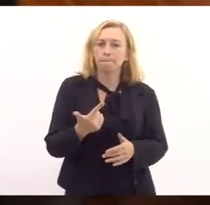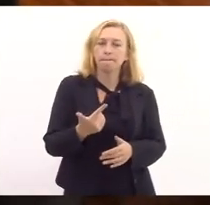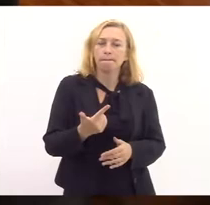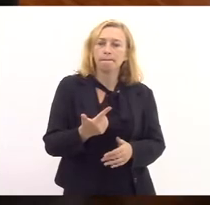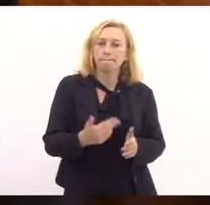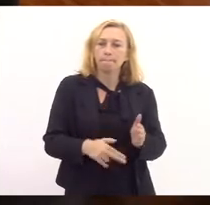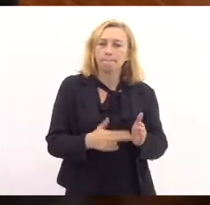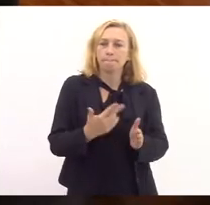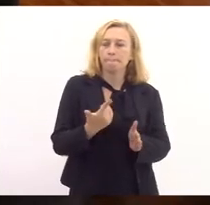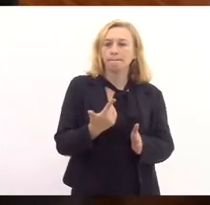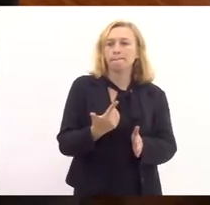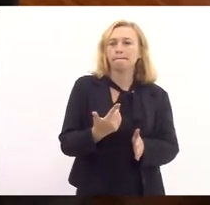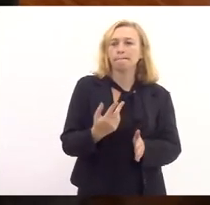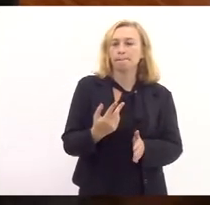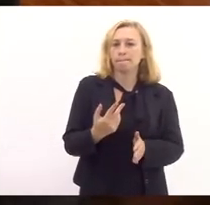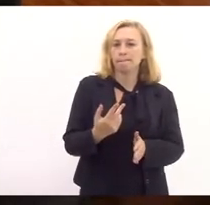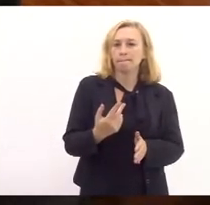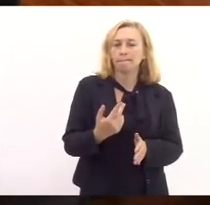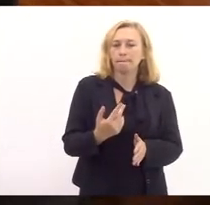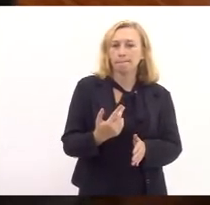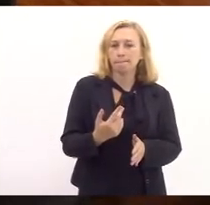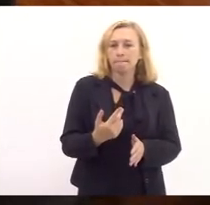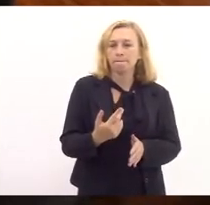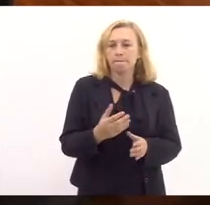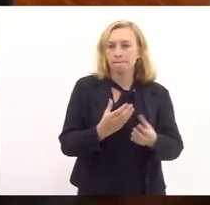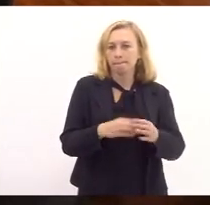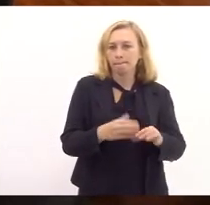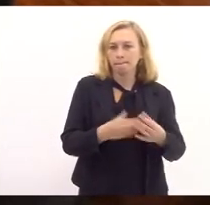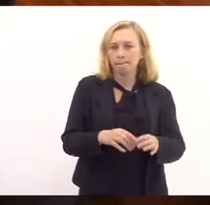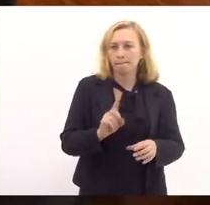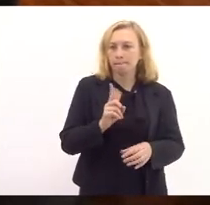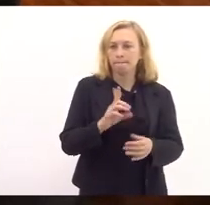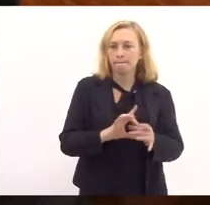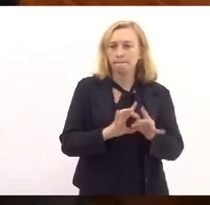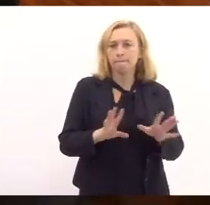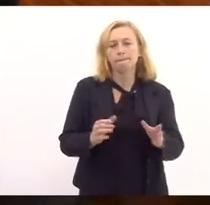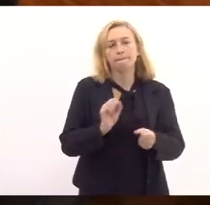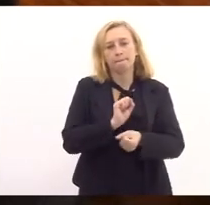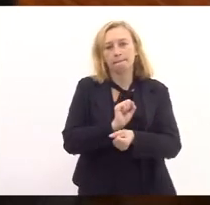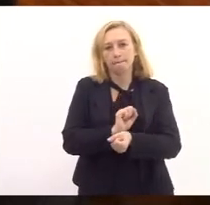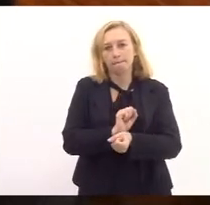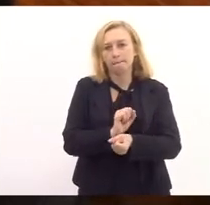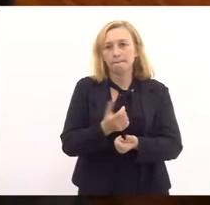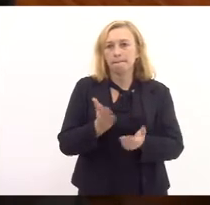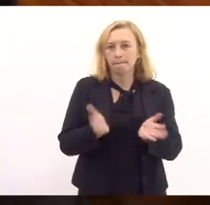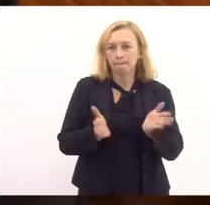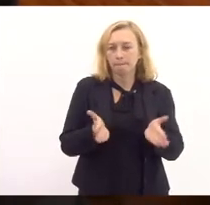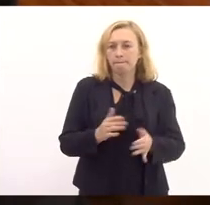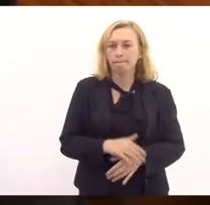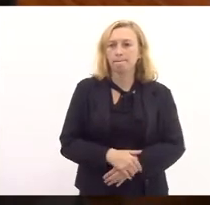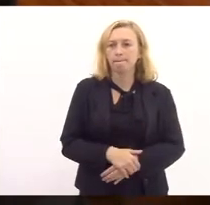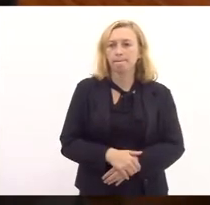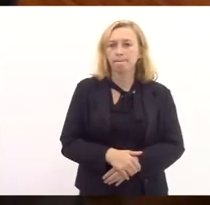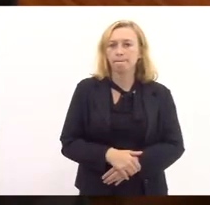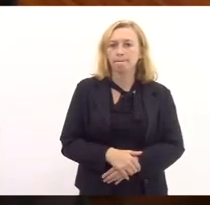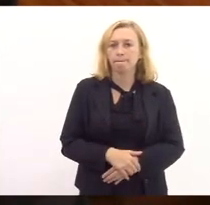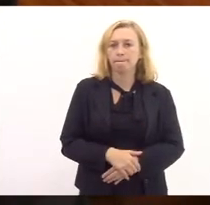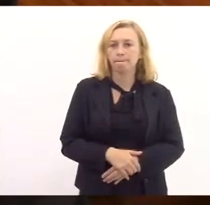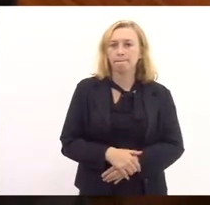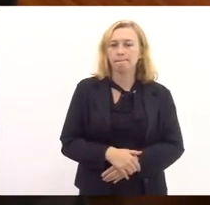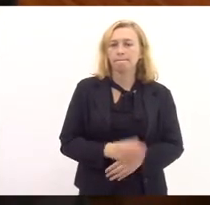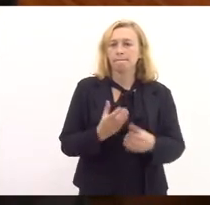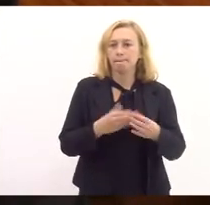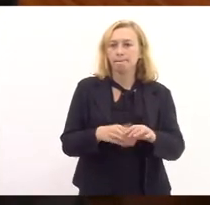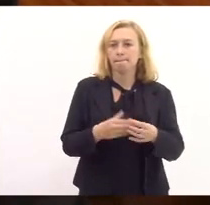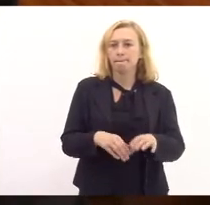concurso, infelizmente, não foi autorizado, e a gente agora espera que inicialmente, o concurso